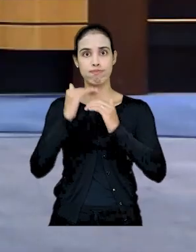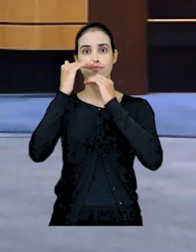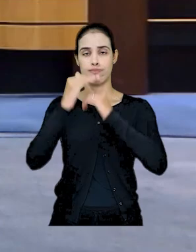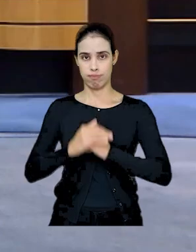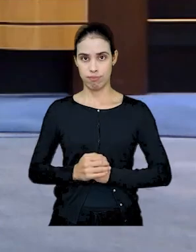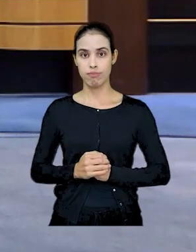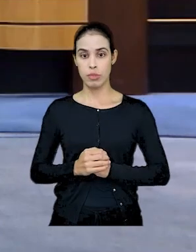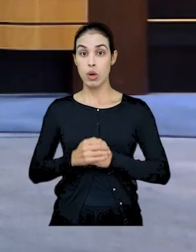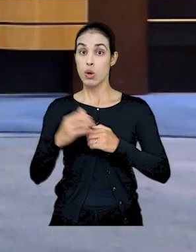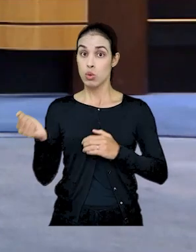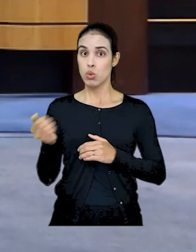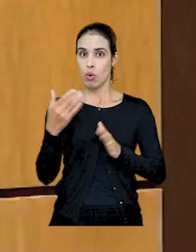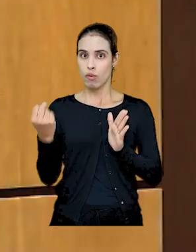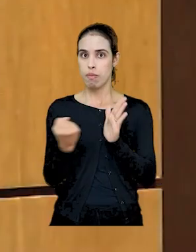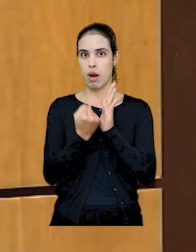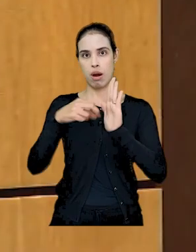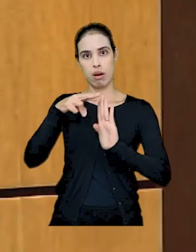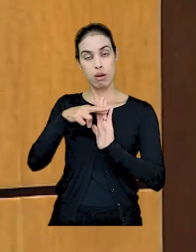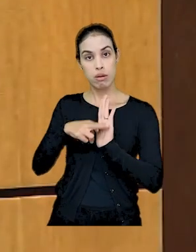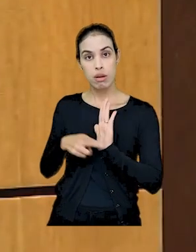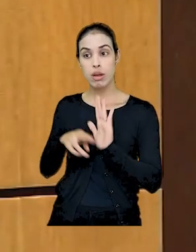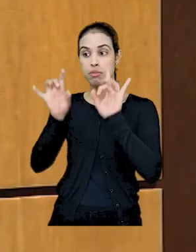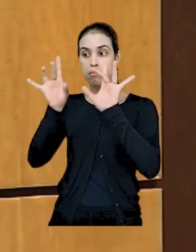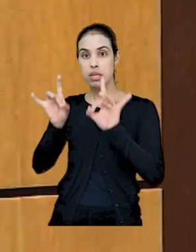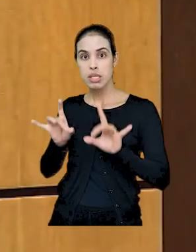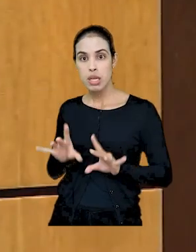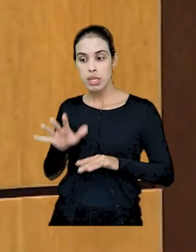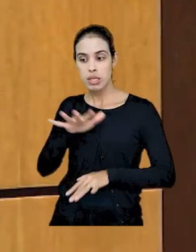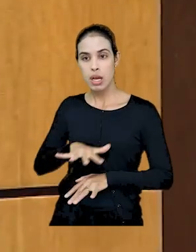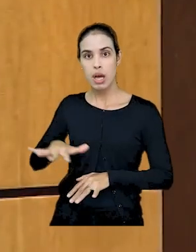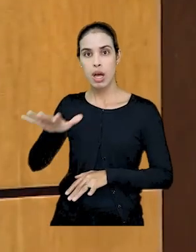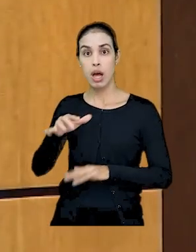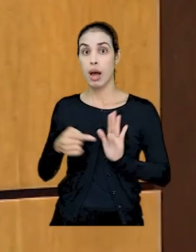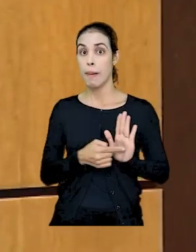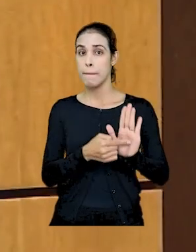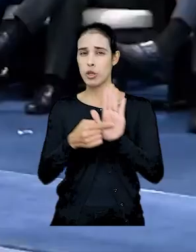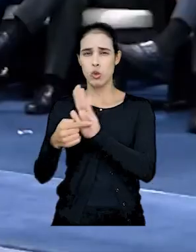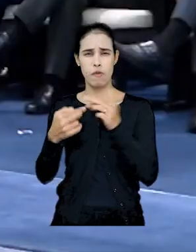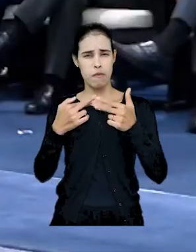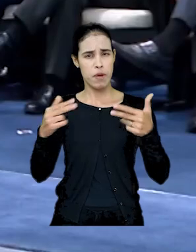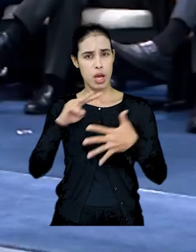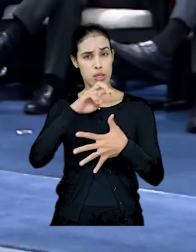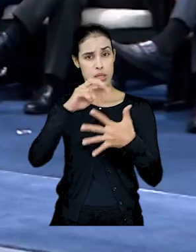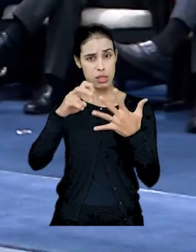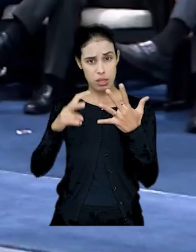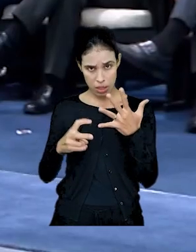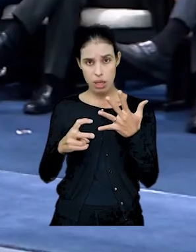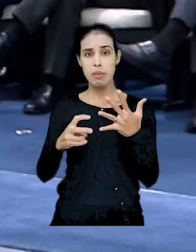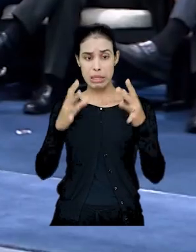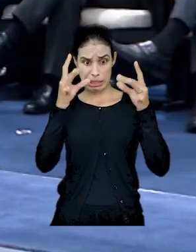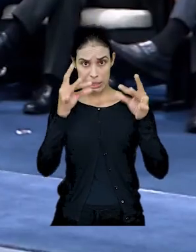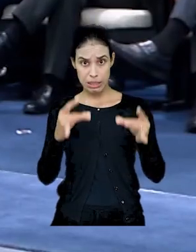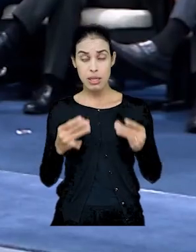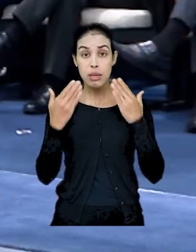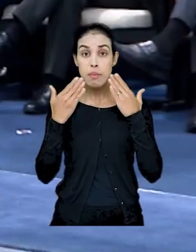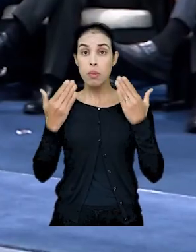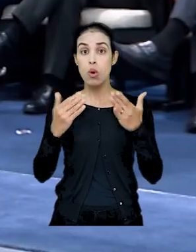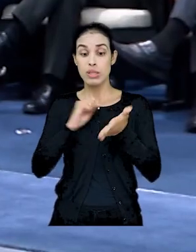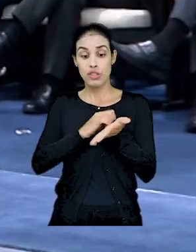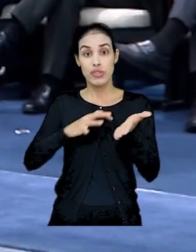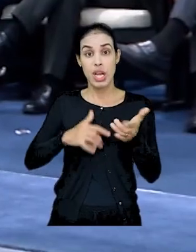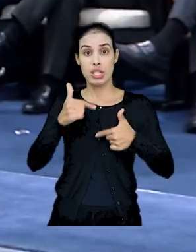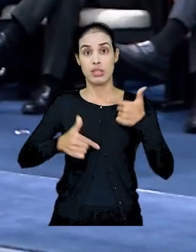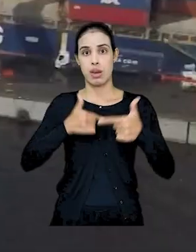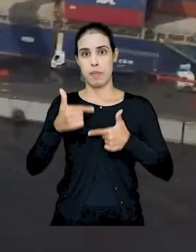para criar um novo marco regulatório especialistas do segmento apresentaram diversos assuntos específicos sobre a atividade